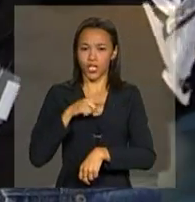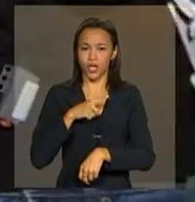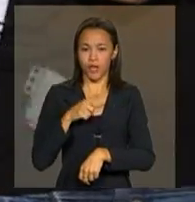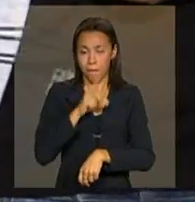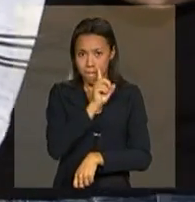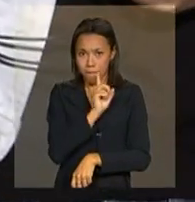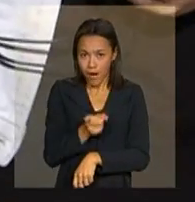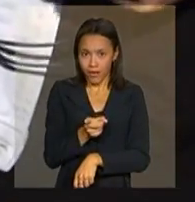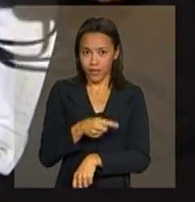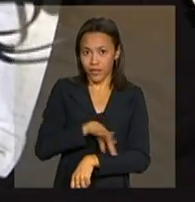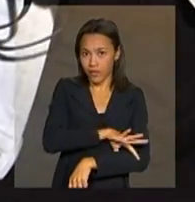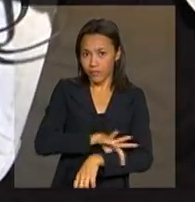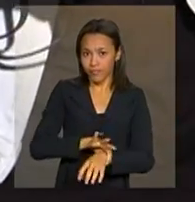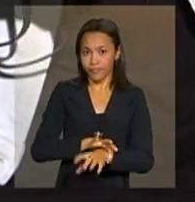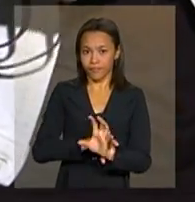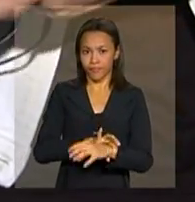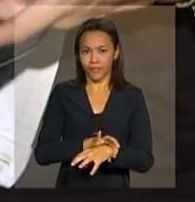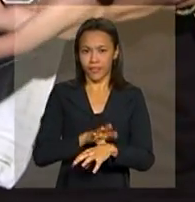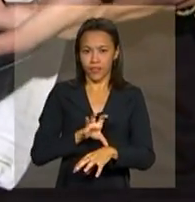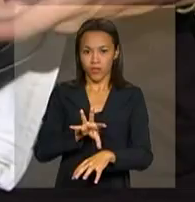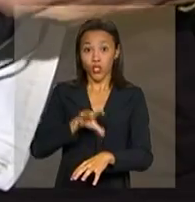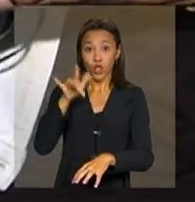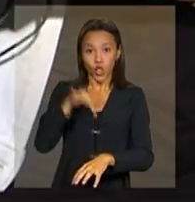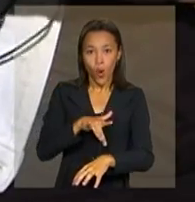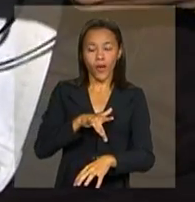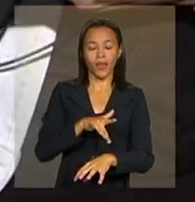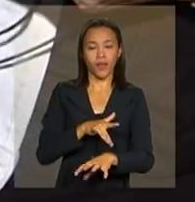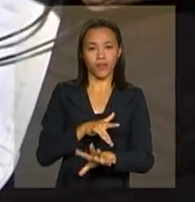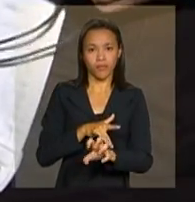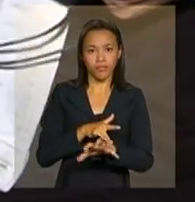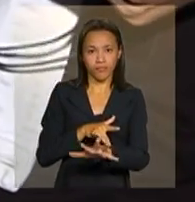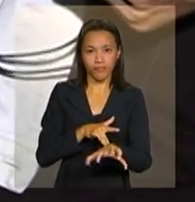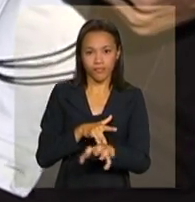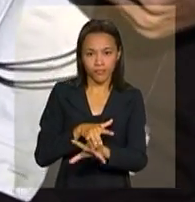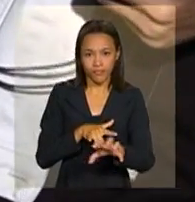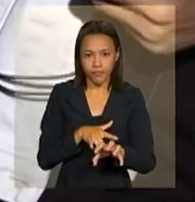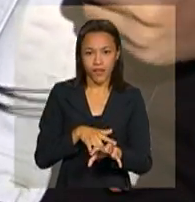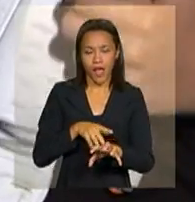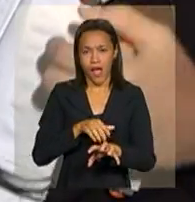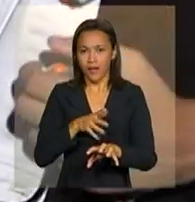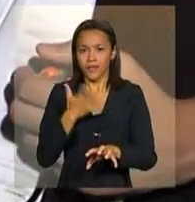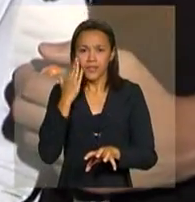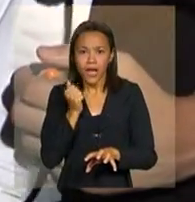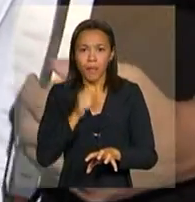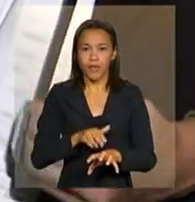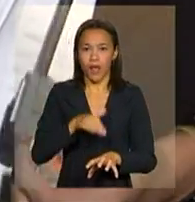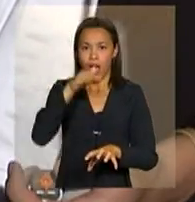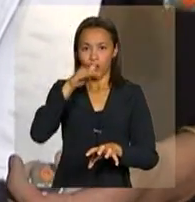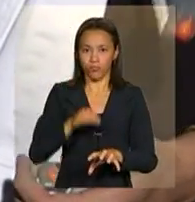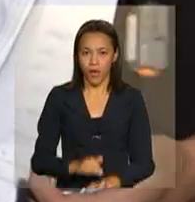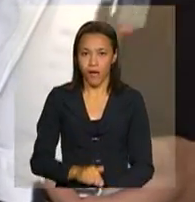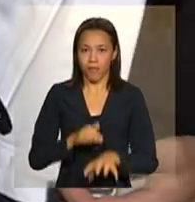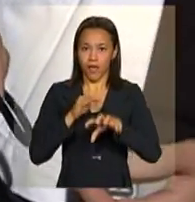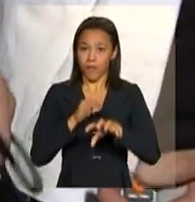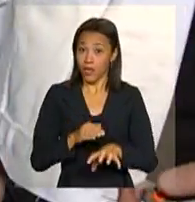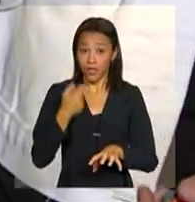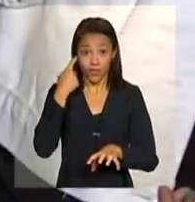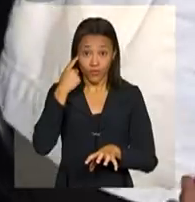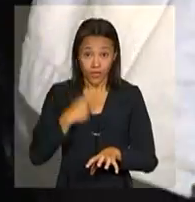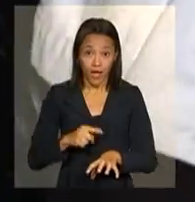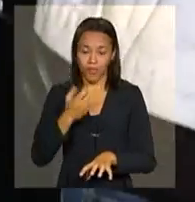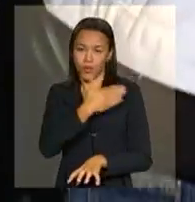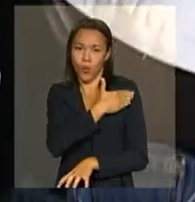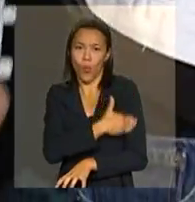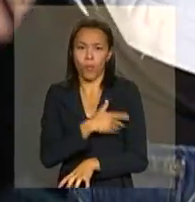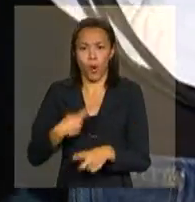controla, a partir dos sensores de toque, ele tem como controlar a altura desse braço. Para quem não tem o movimento do bíceps,